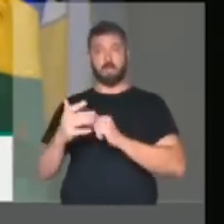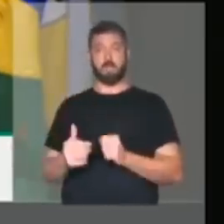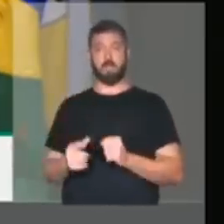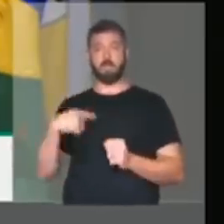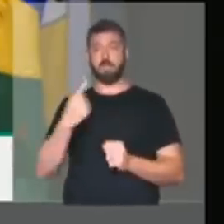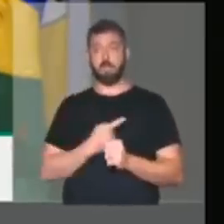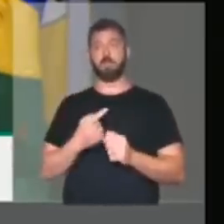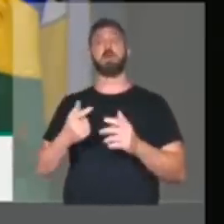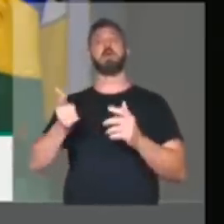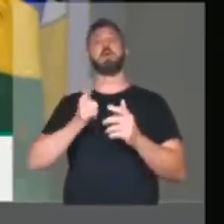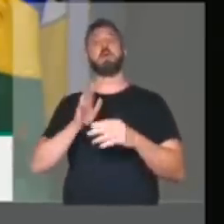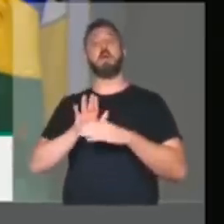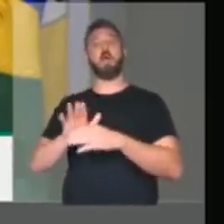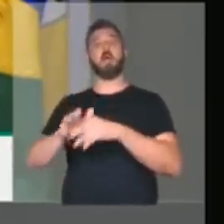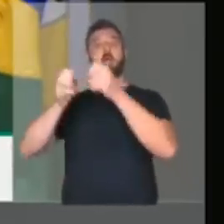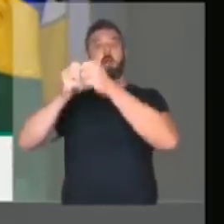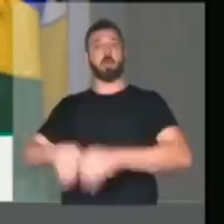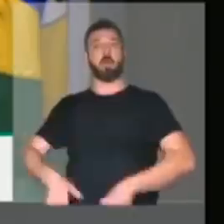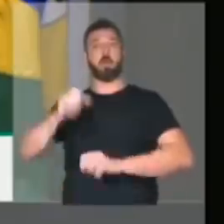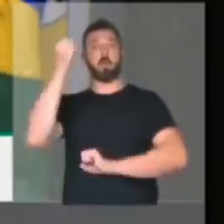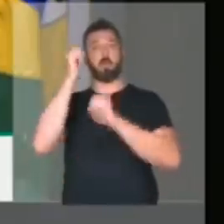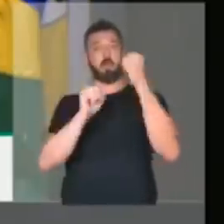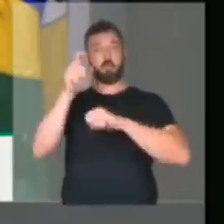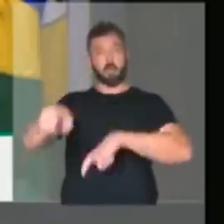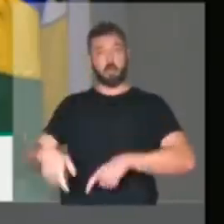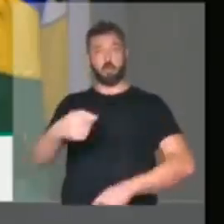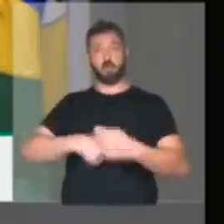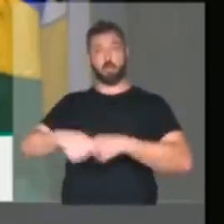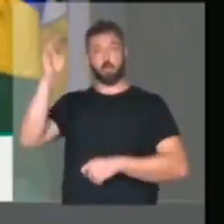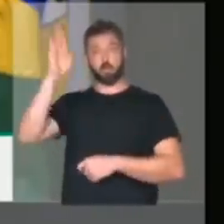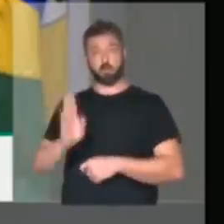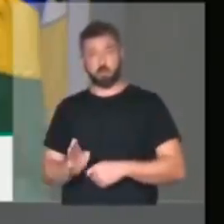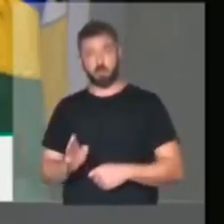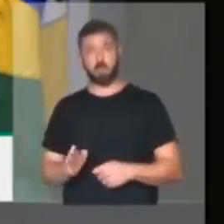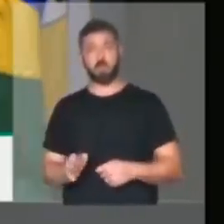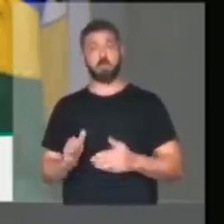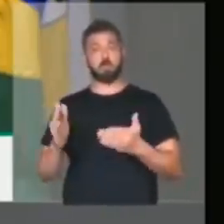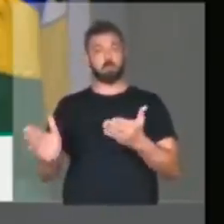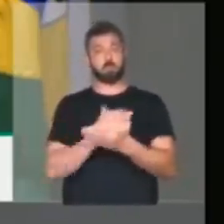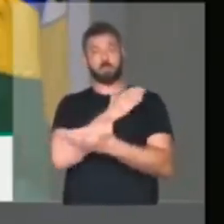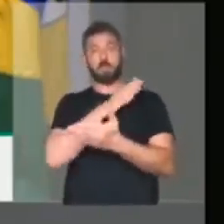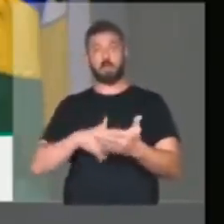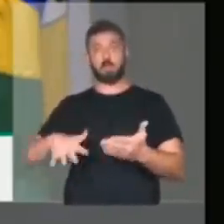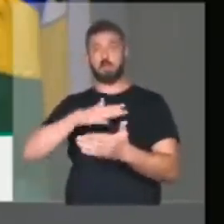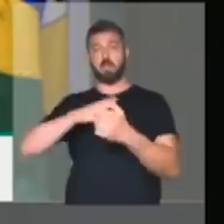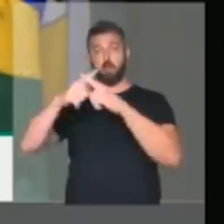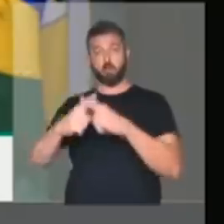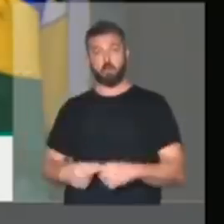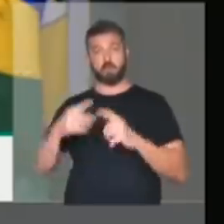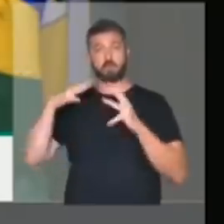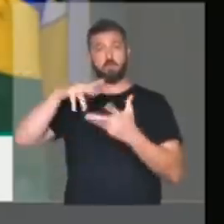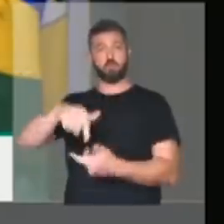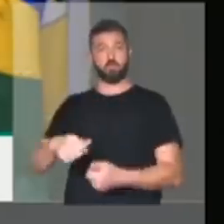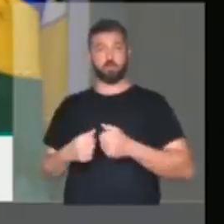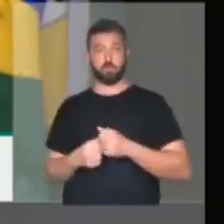nós estamos ajudando a destruir a indústria e o agronegócio brasileiro e a eliminá-los do cenário de competição